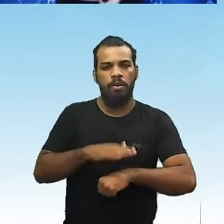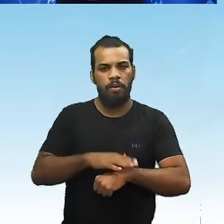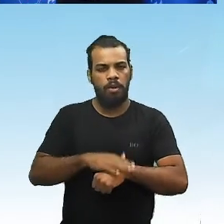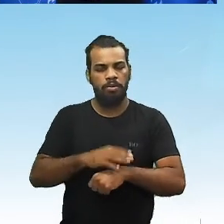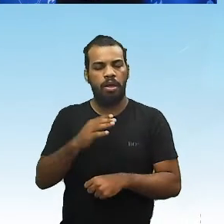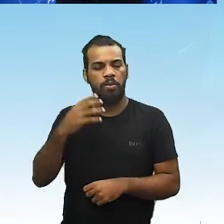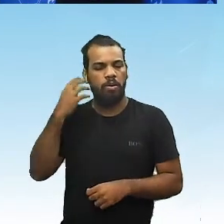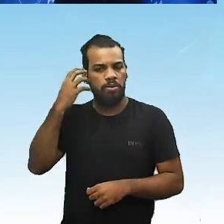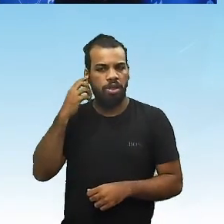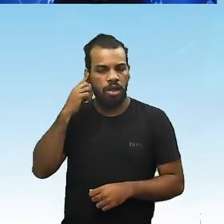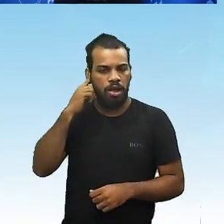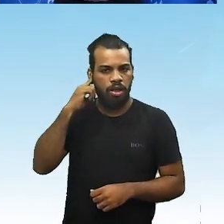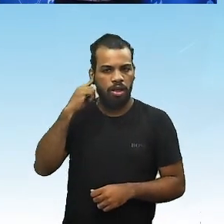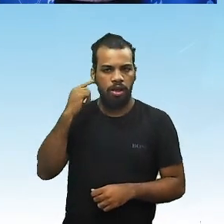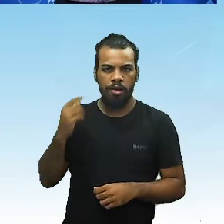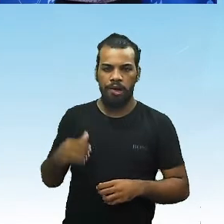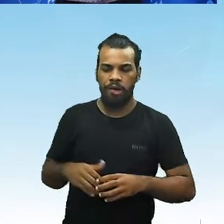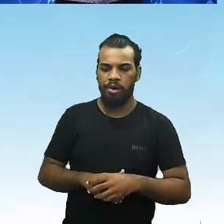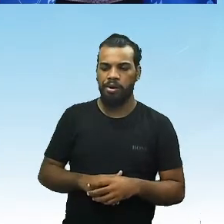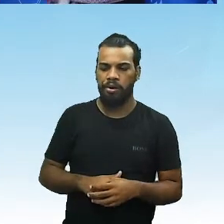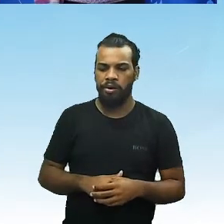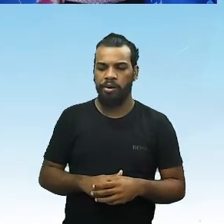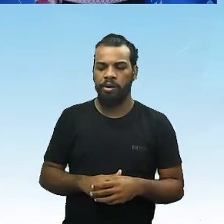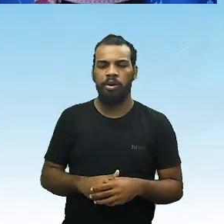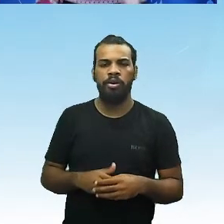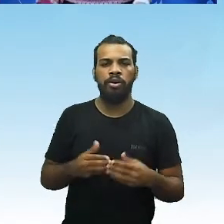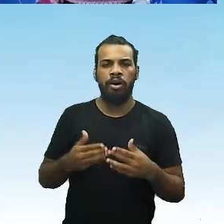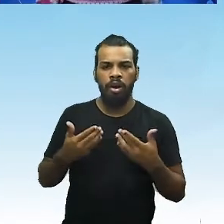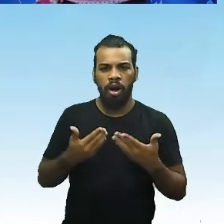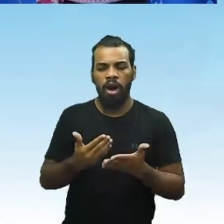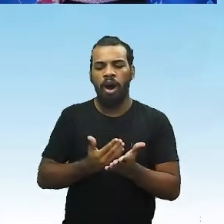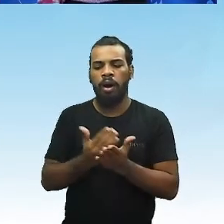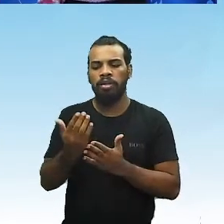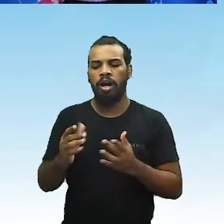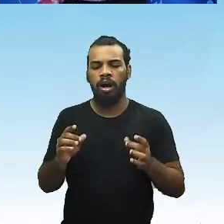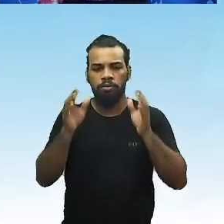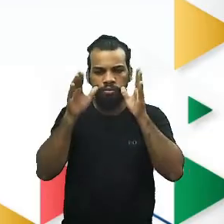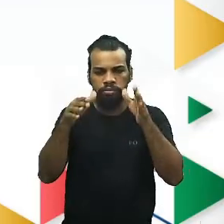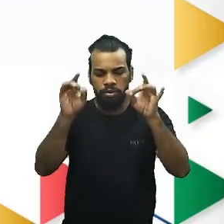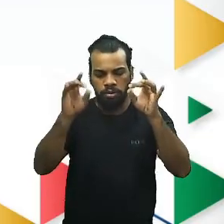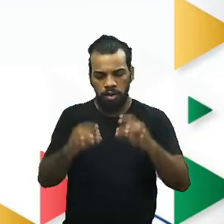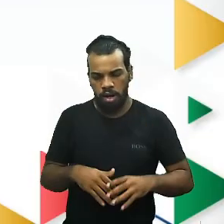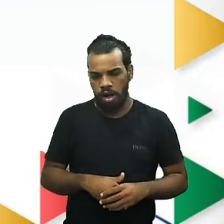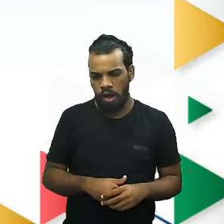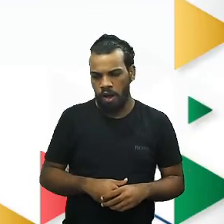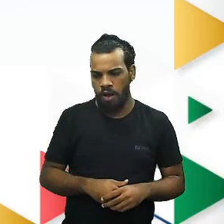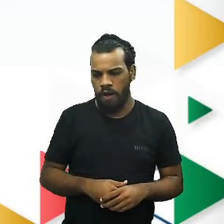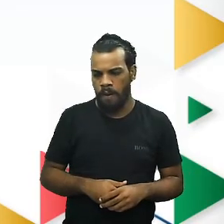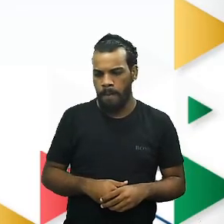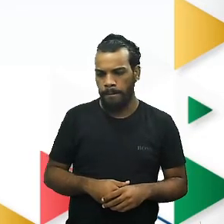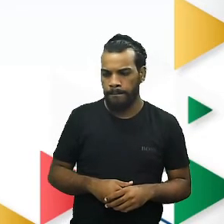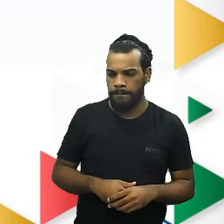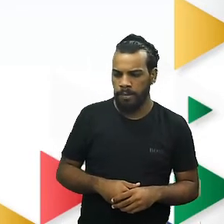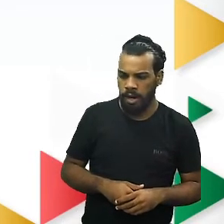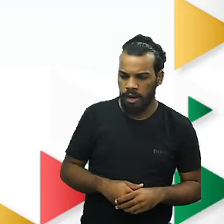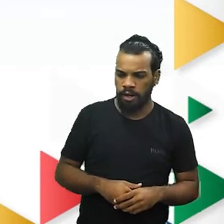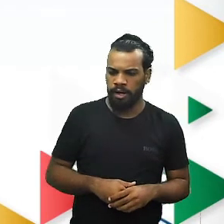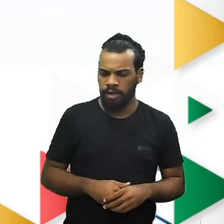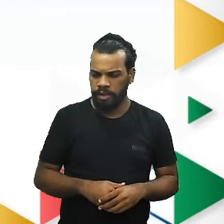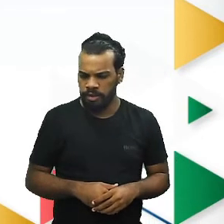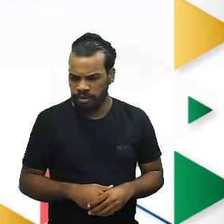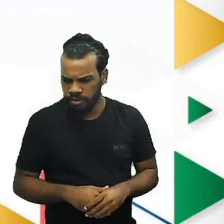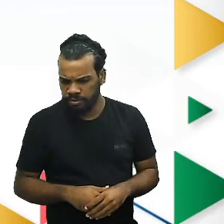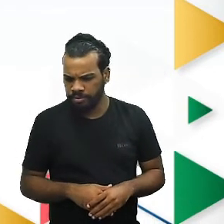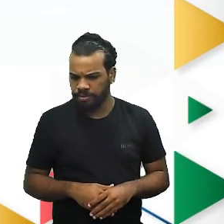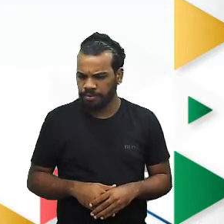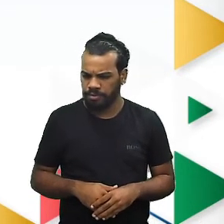musicais, né, que eles começaram a se especializar. Uma das principais características dos musicais